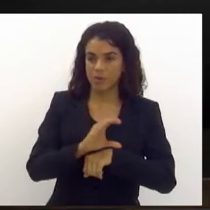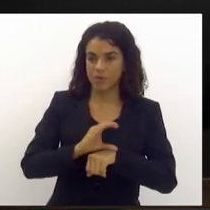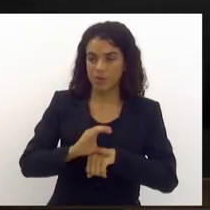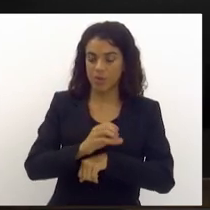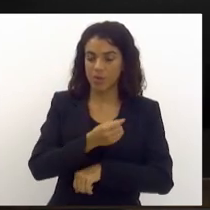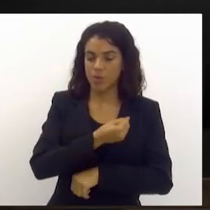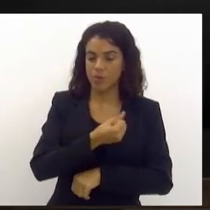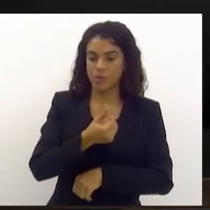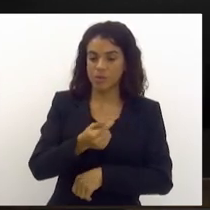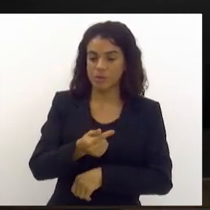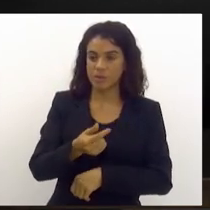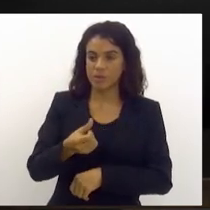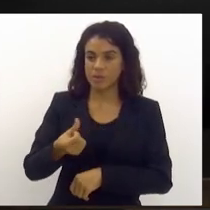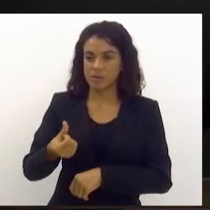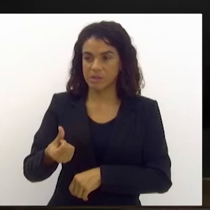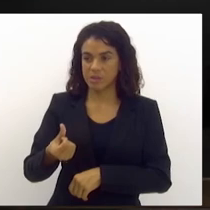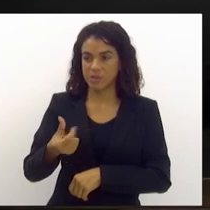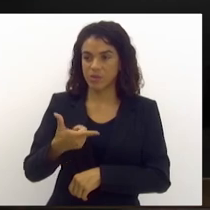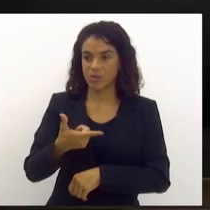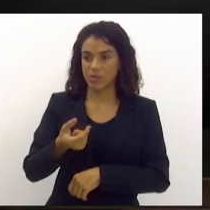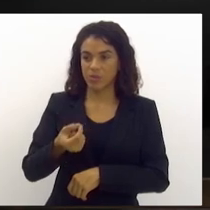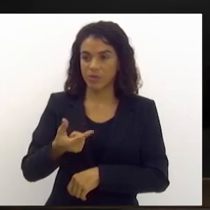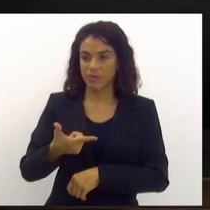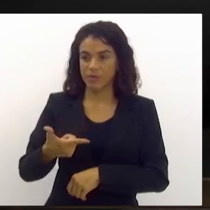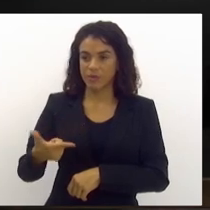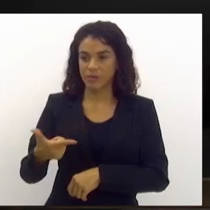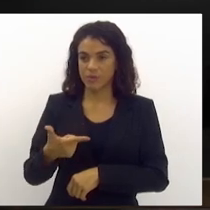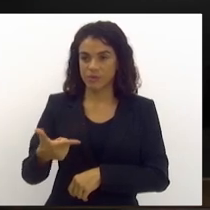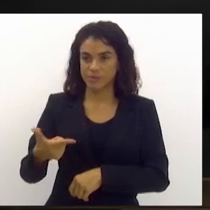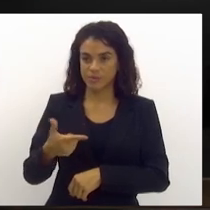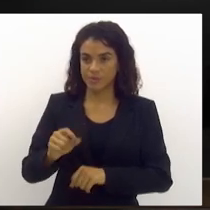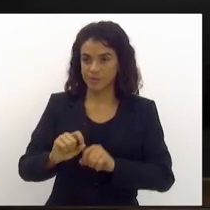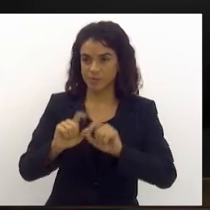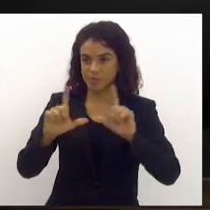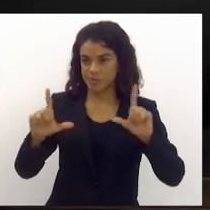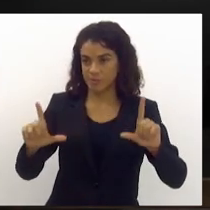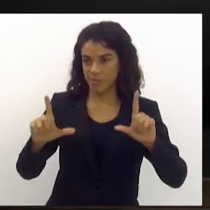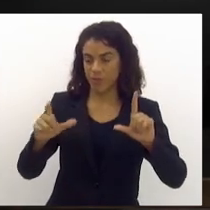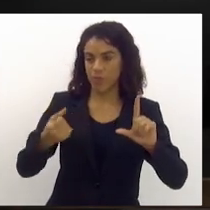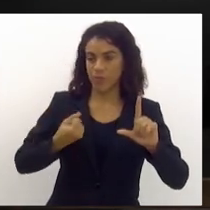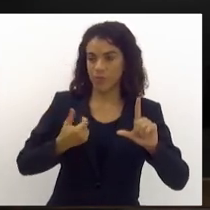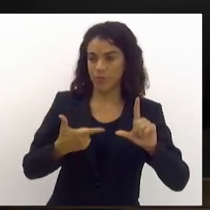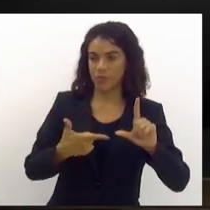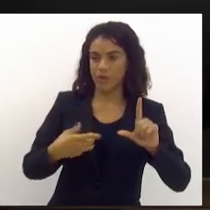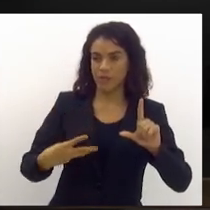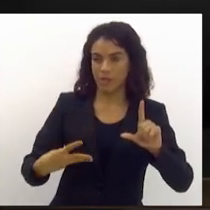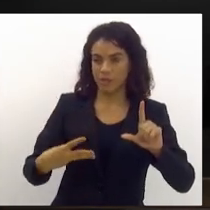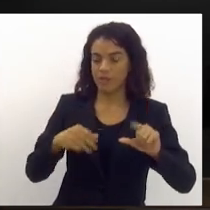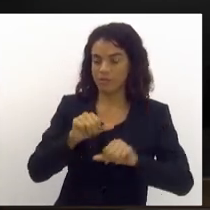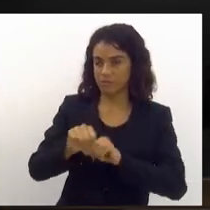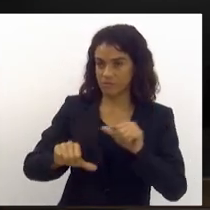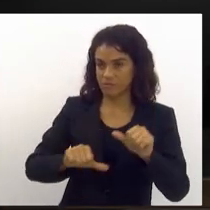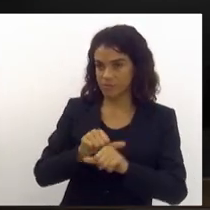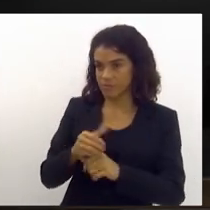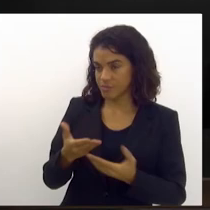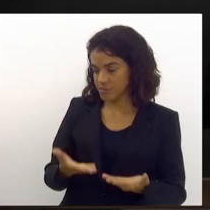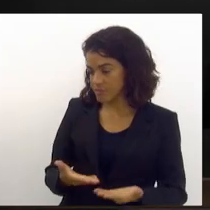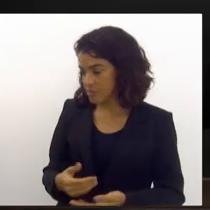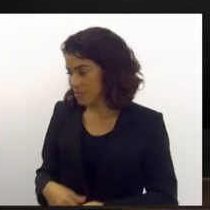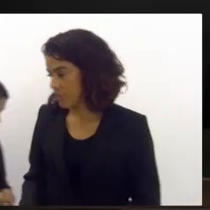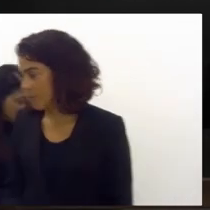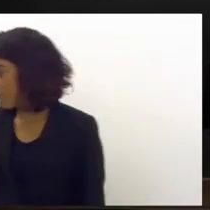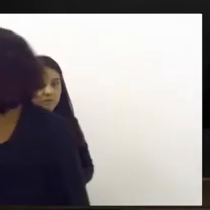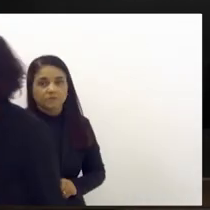número 76 de 2022. No painel está 23, mas será corrigido pelo nosso coronel